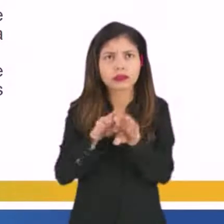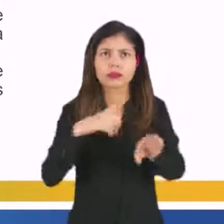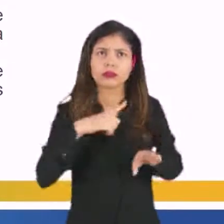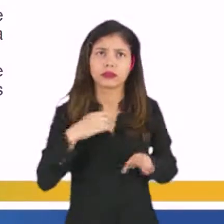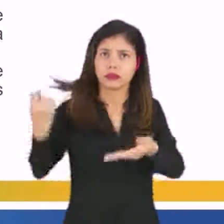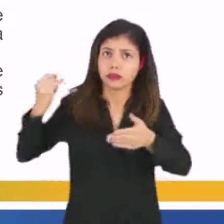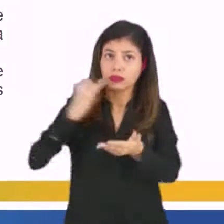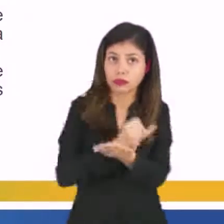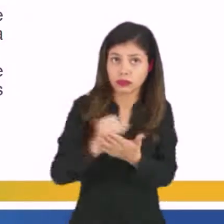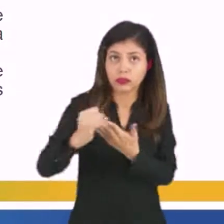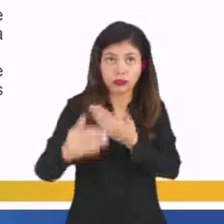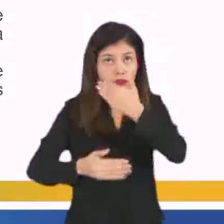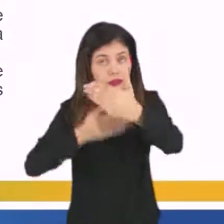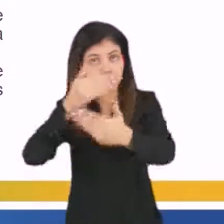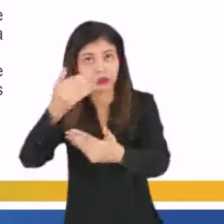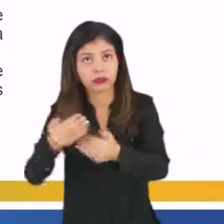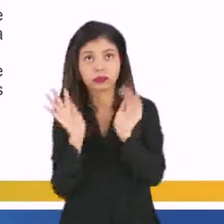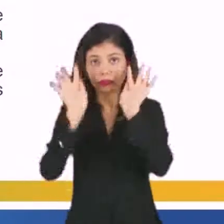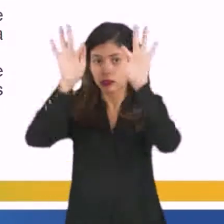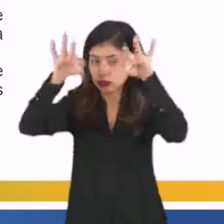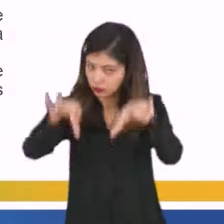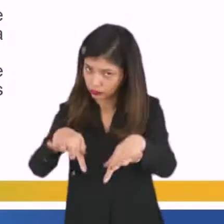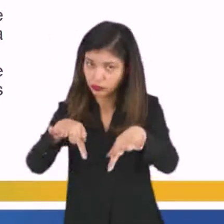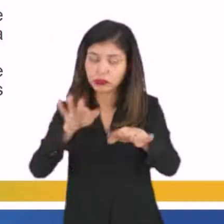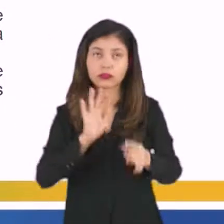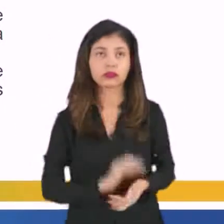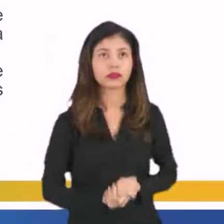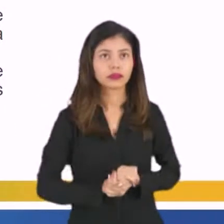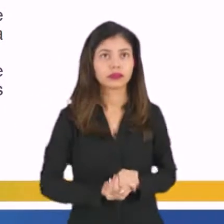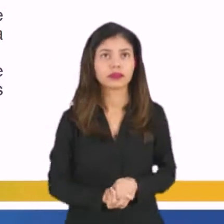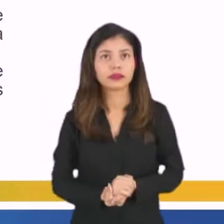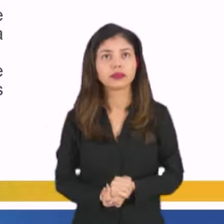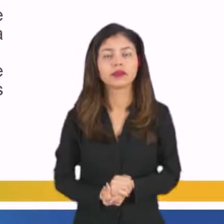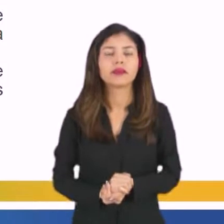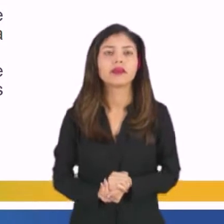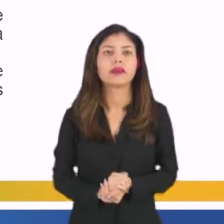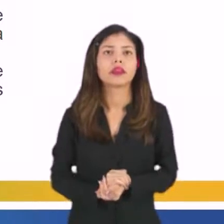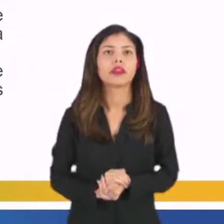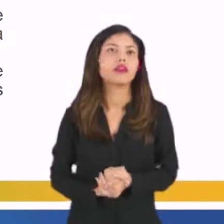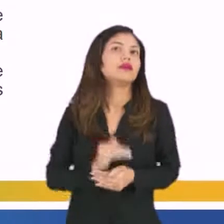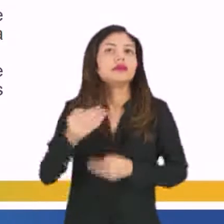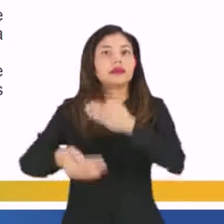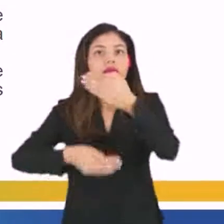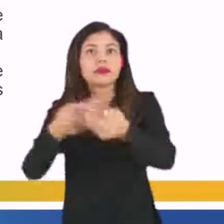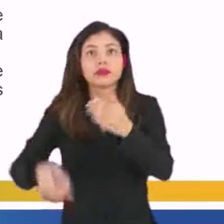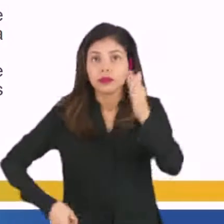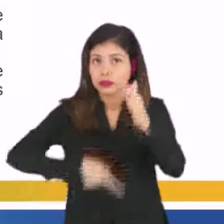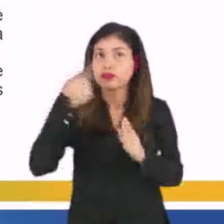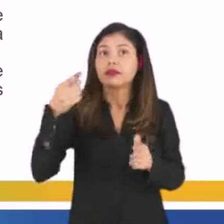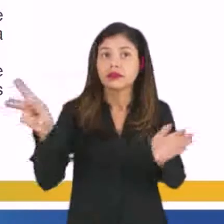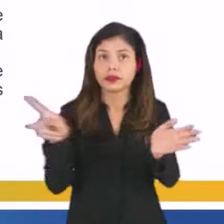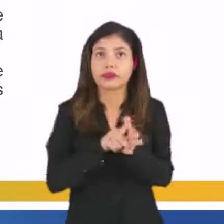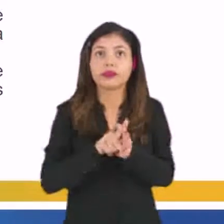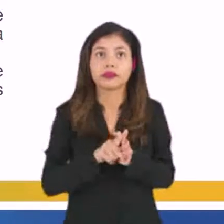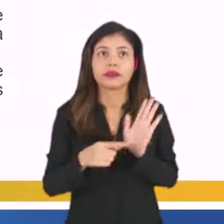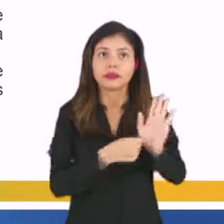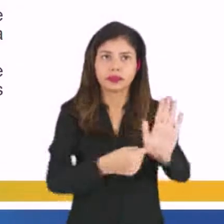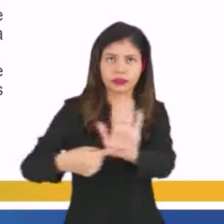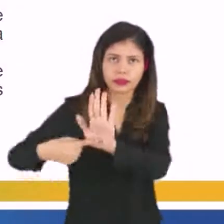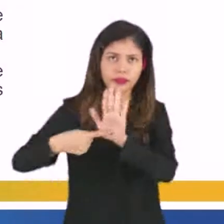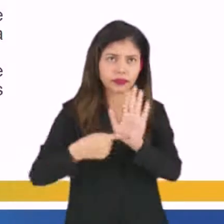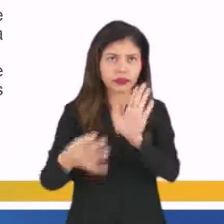exige introdução, desenvolvimento e conclusão. O desenvolvimento, por sua